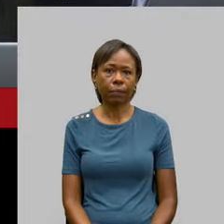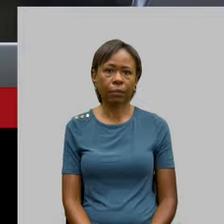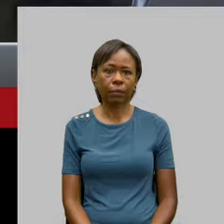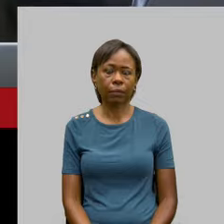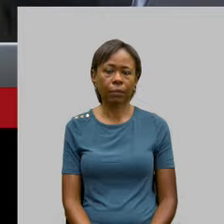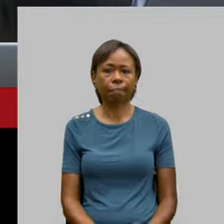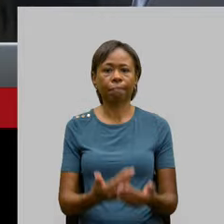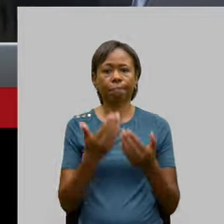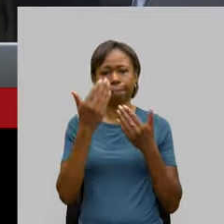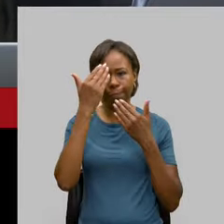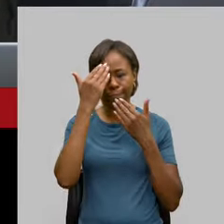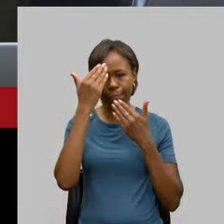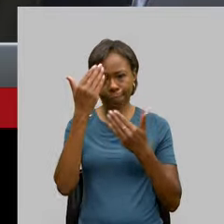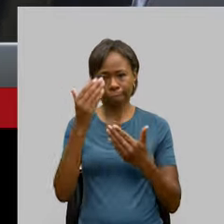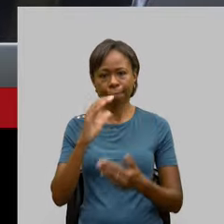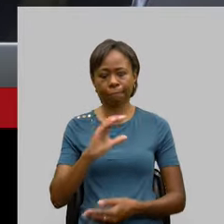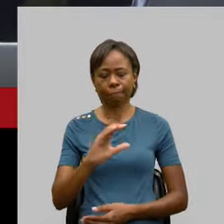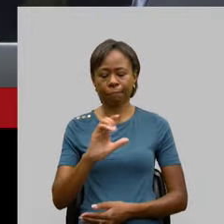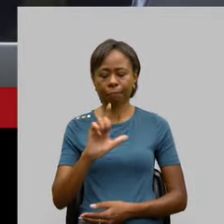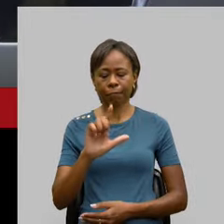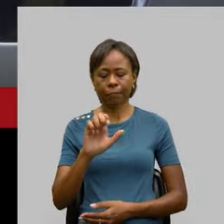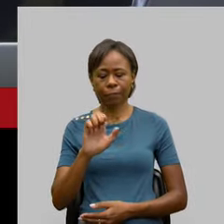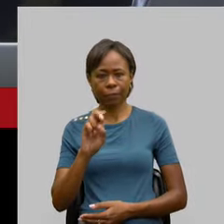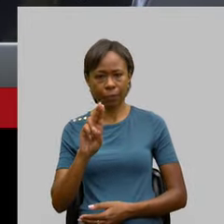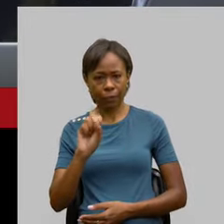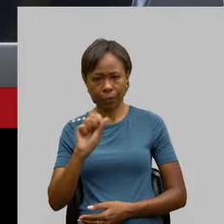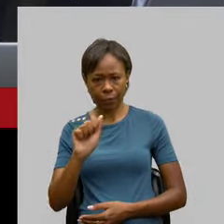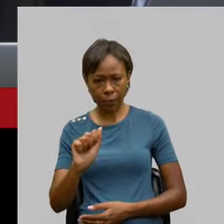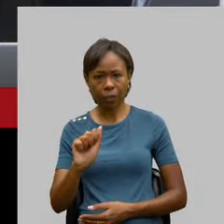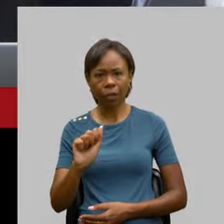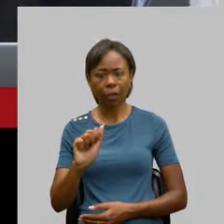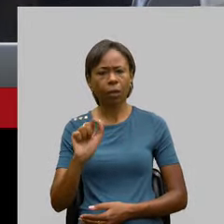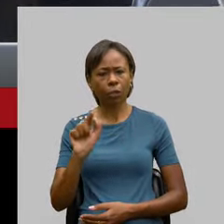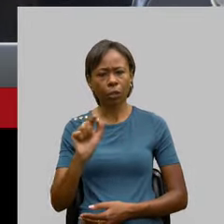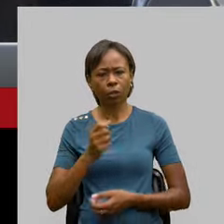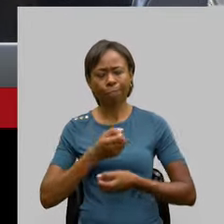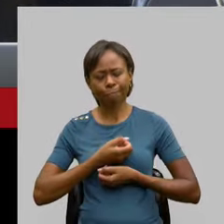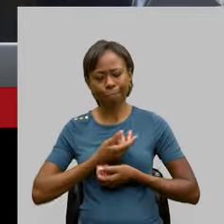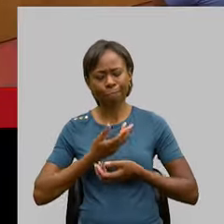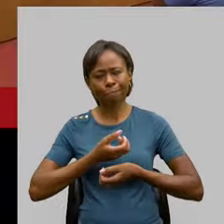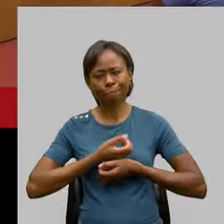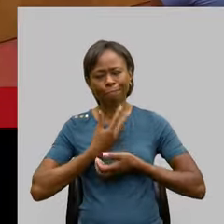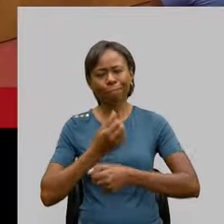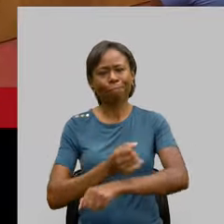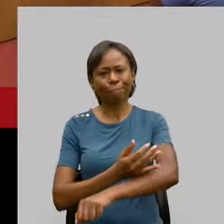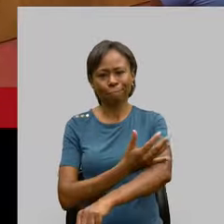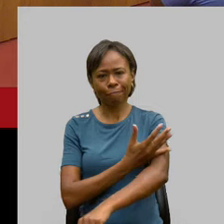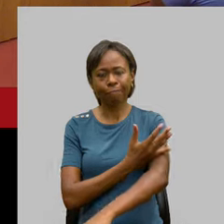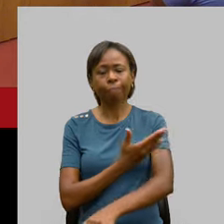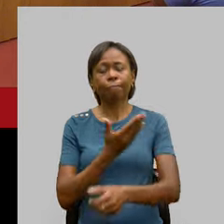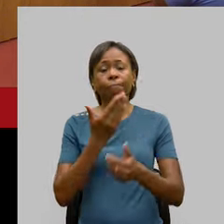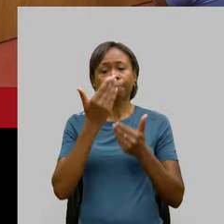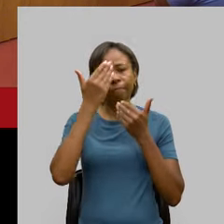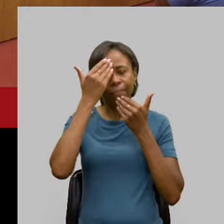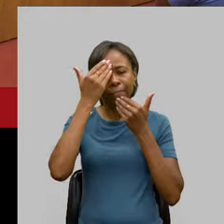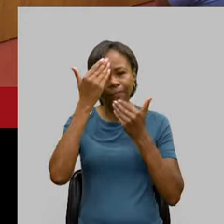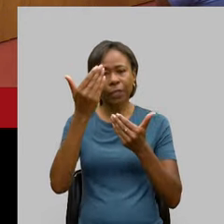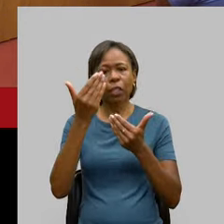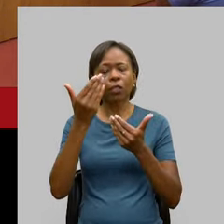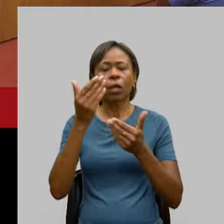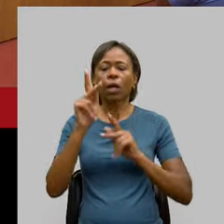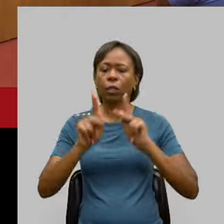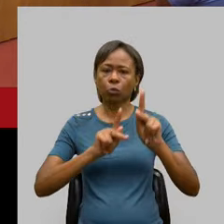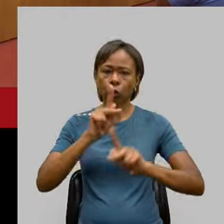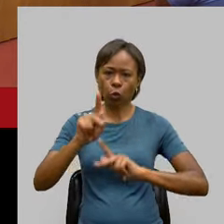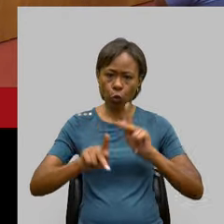Muito obrigado senhora Cleusa pelo depoimento tão emocionante agradecemos a presença dos convidados